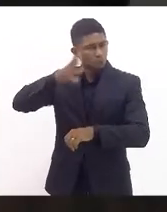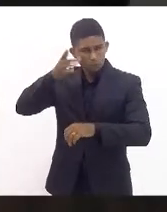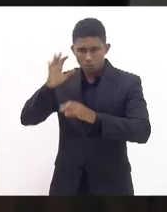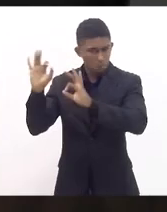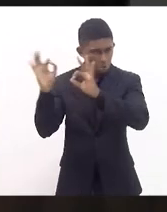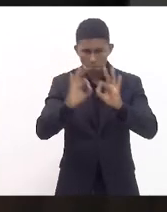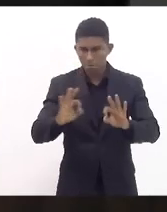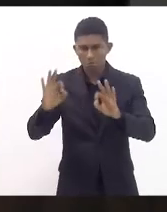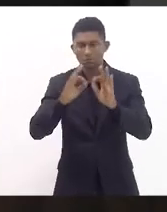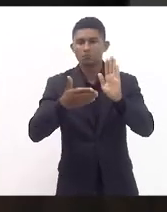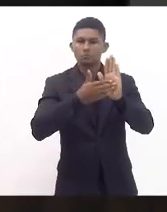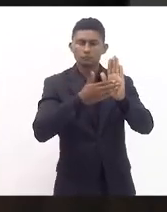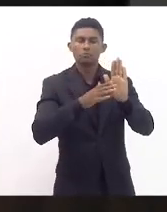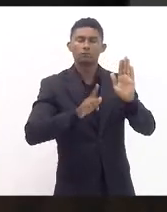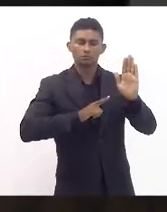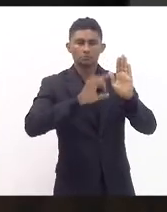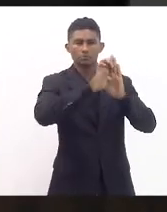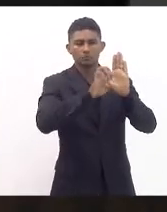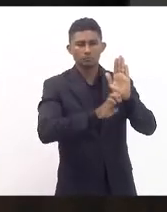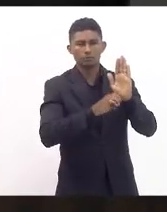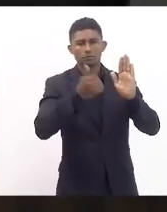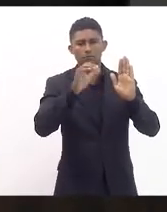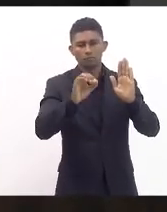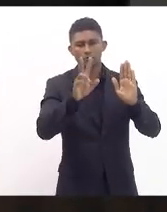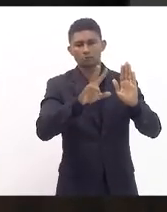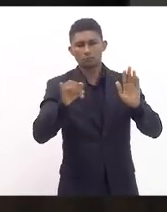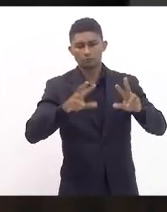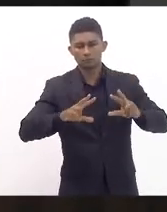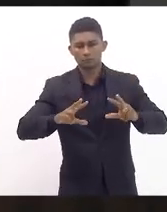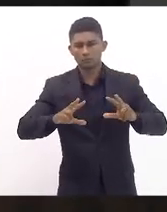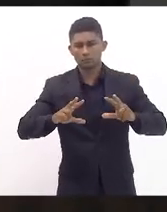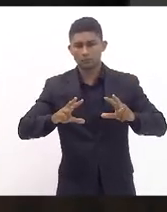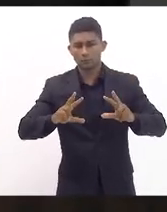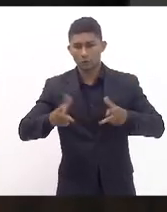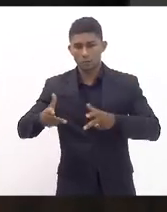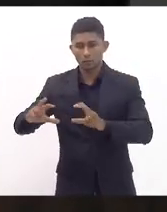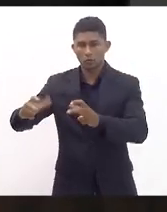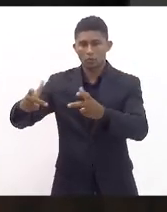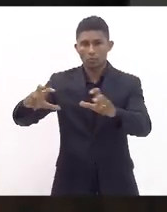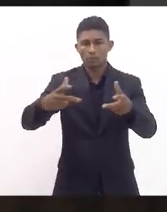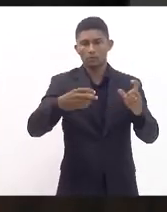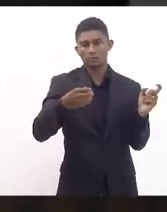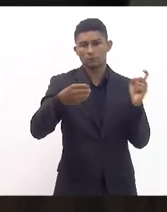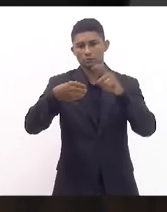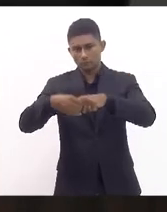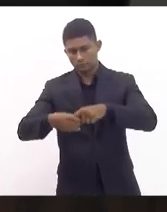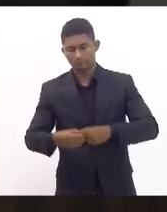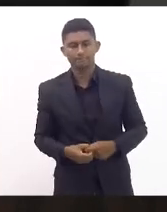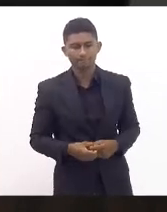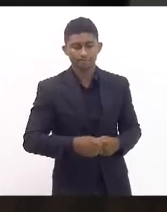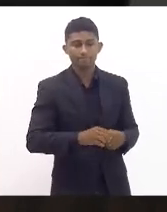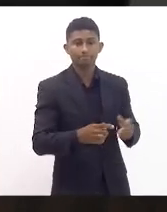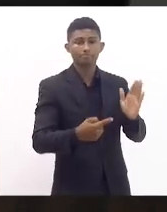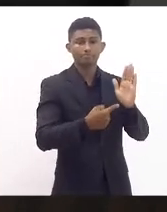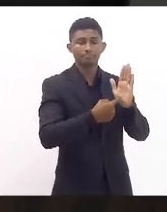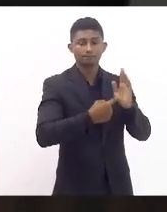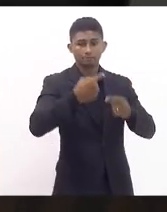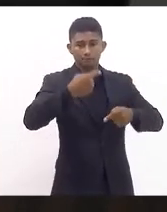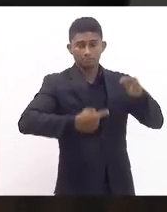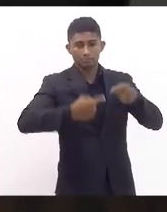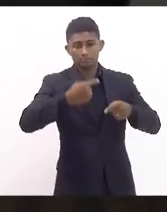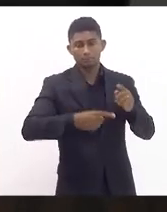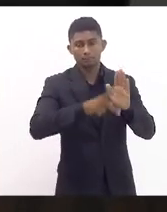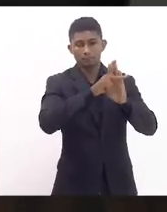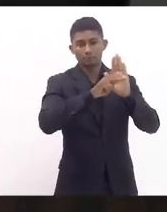A presente proposta recebeu 10 emendas e retorna às comissões. Em tramitação ordinária, em discussão única, projeto de